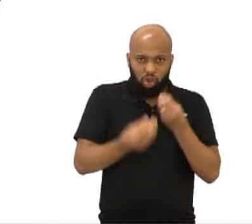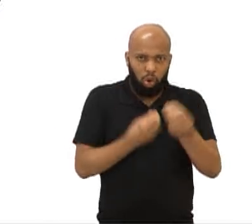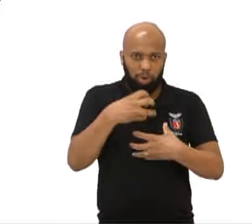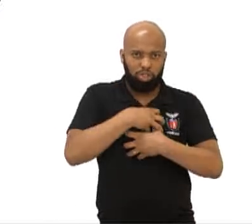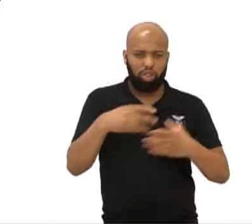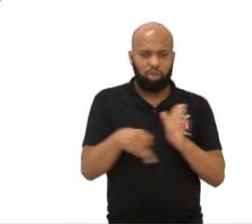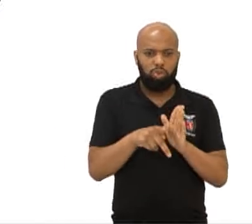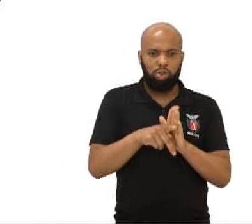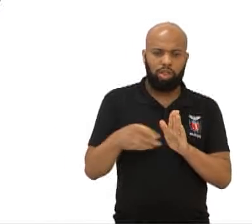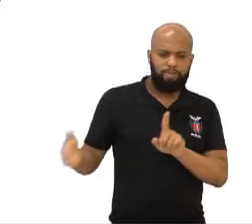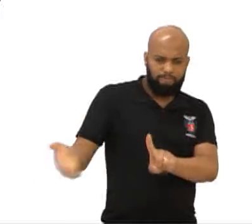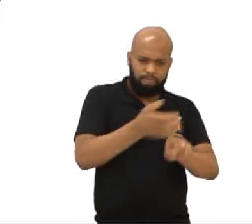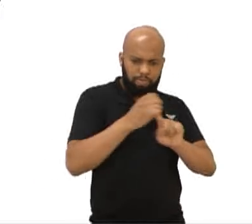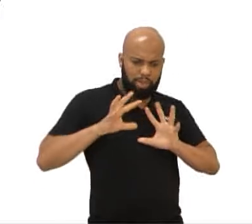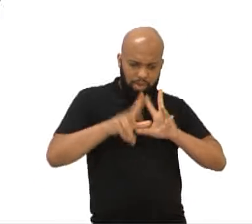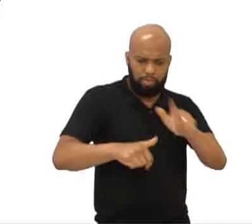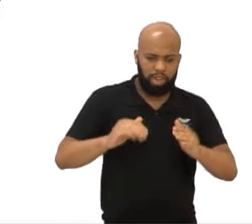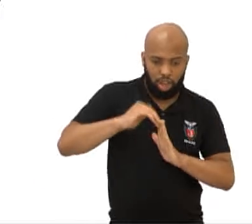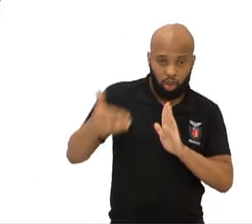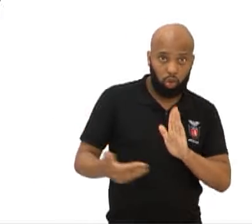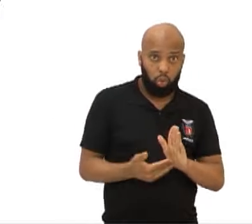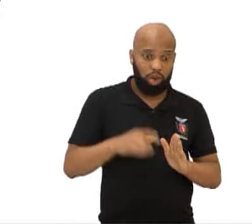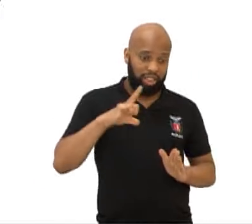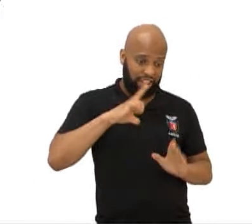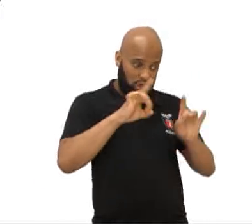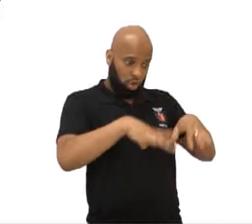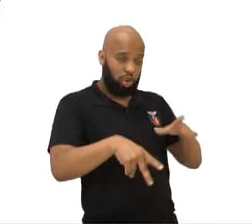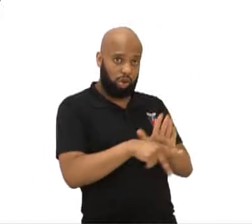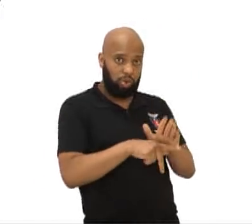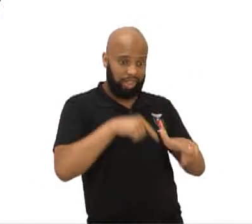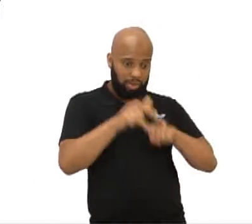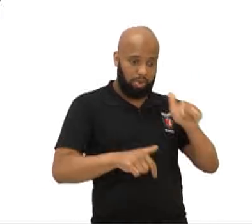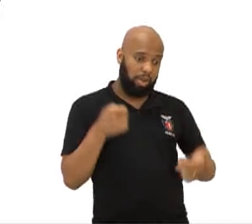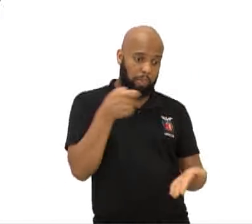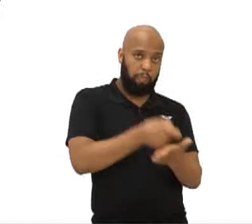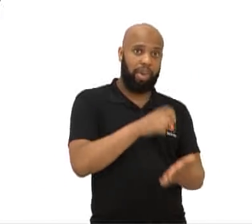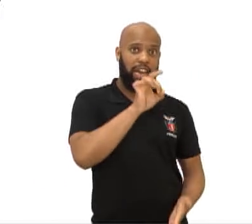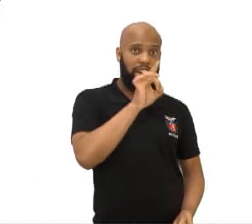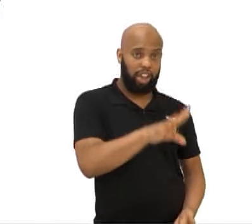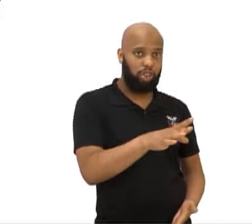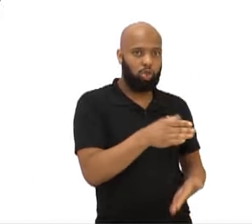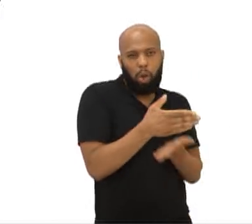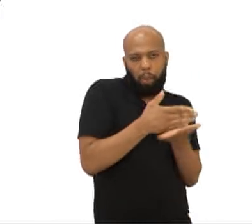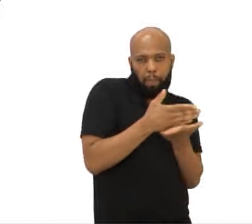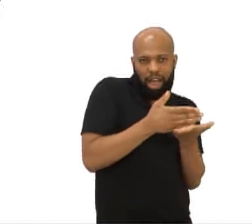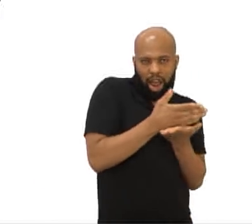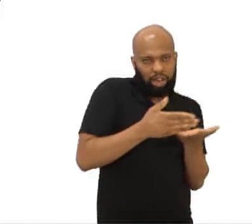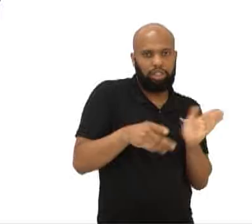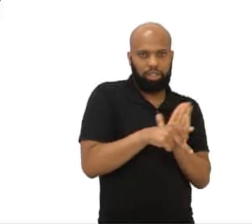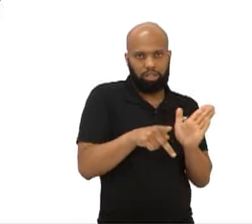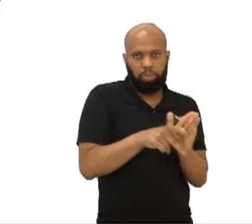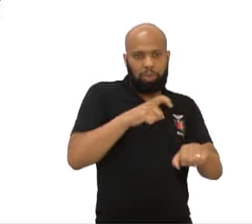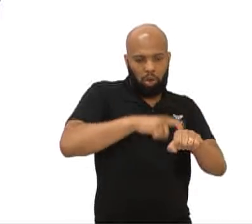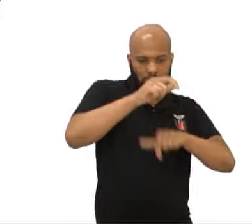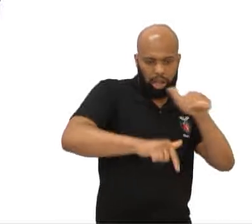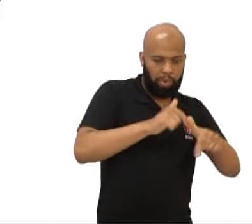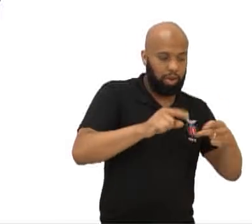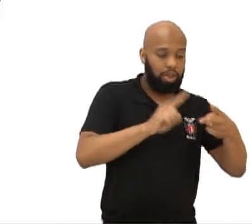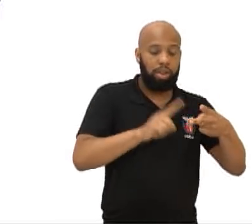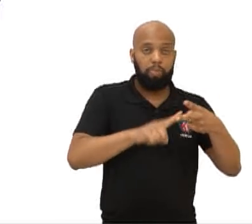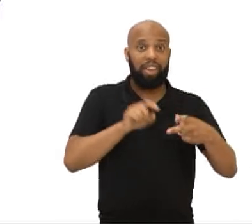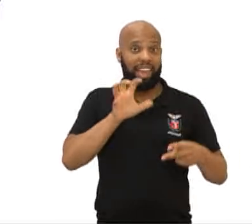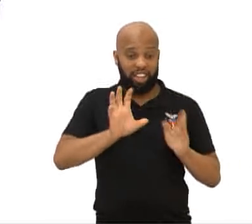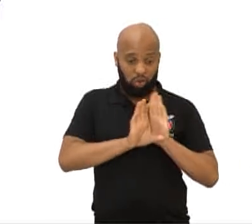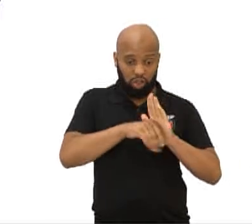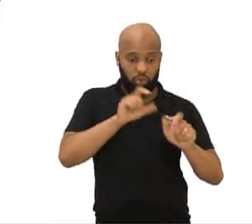produção se apropria do excedente produzido pelo trabalhador, pagando-lhe apenas por uma parte das horas trabalhadas. Ou B, a mais-valia é